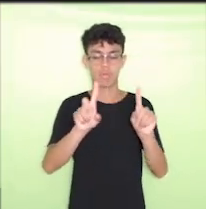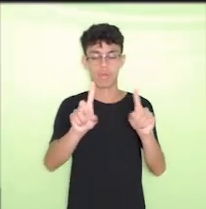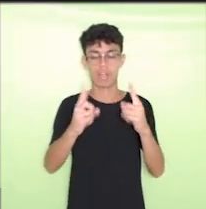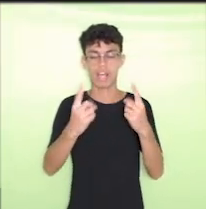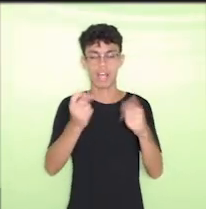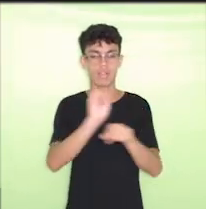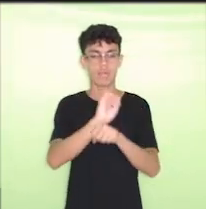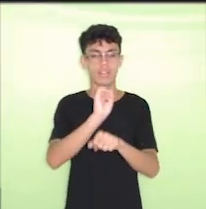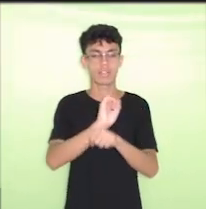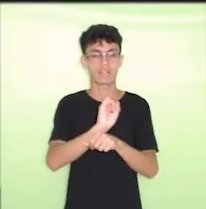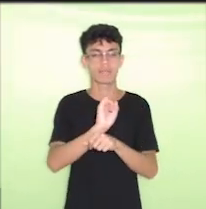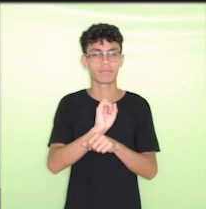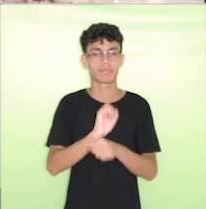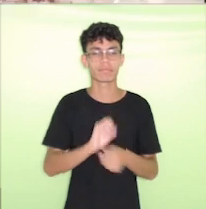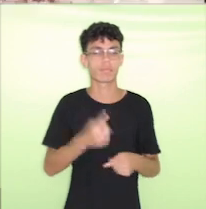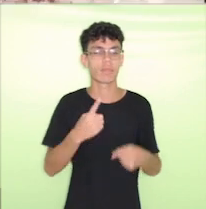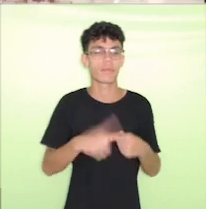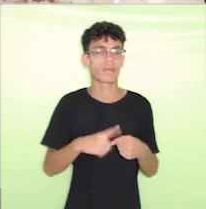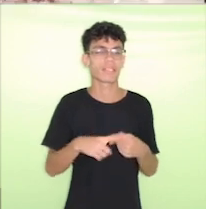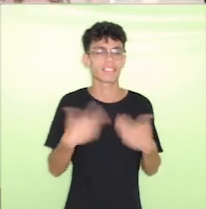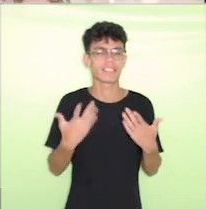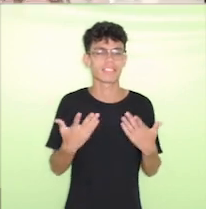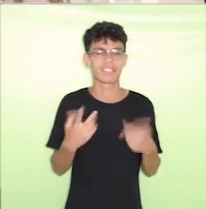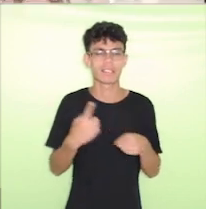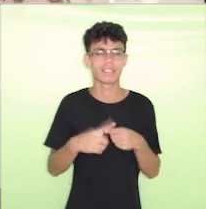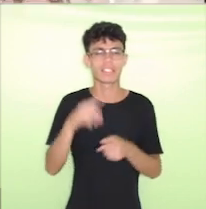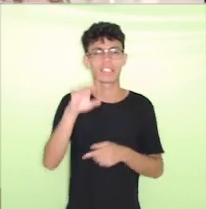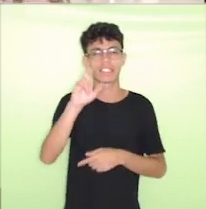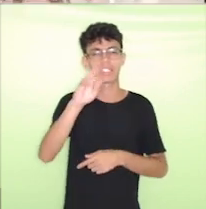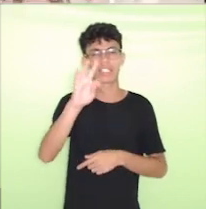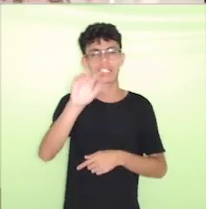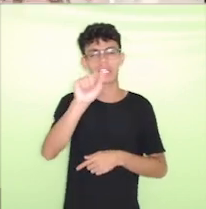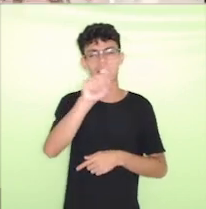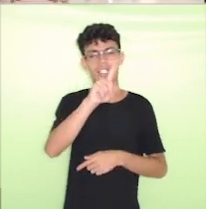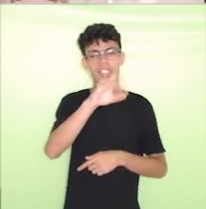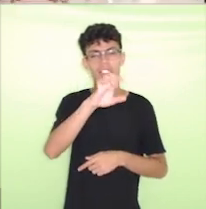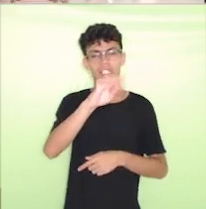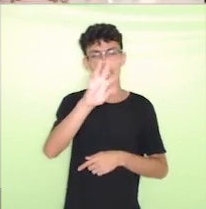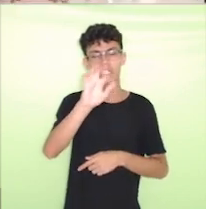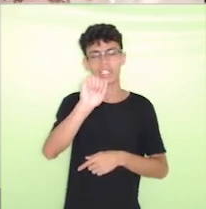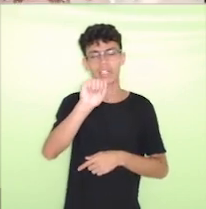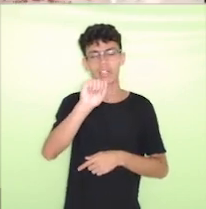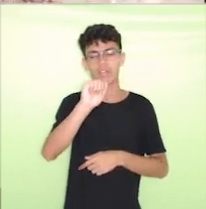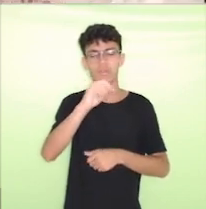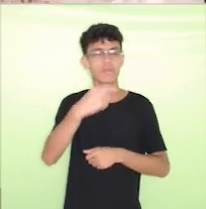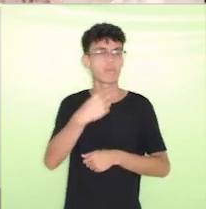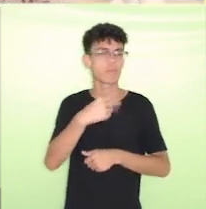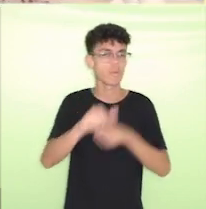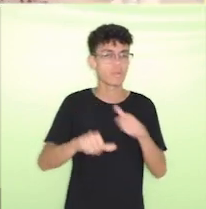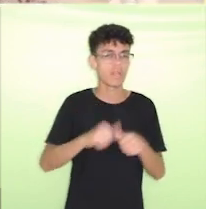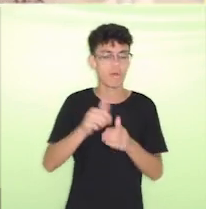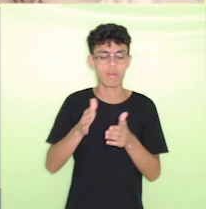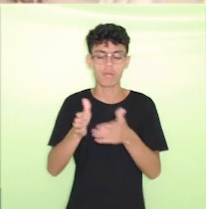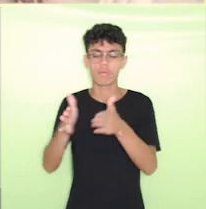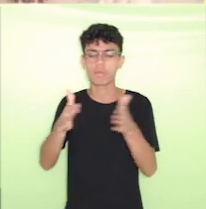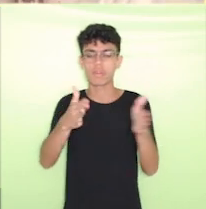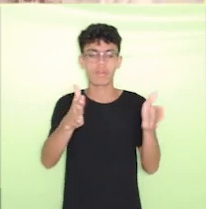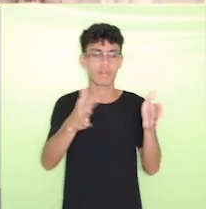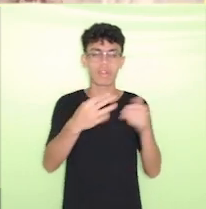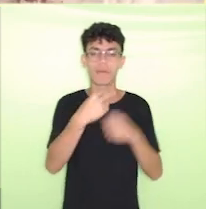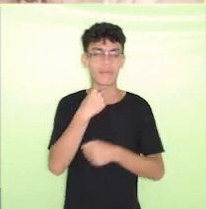um pouco. Por que tudo isso? Por que Eta e Zeta não podiam modificar o percurso? Porque isso não era